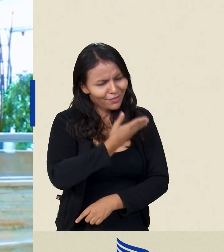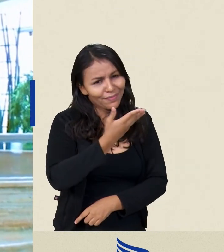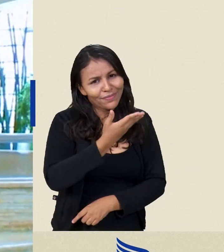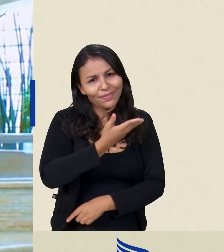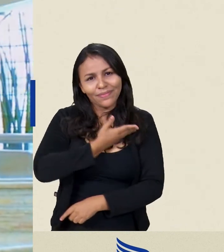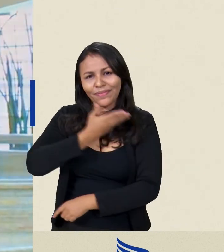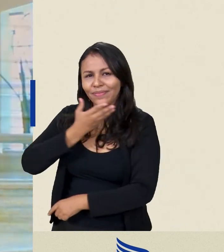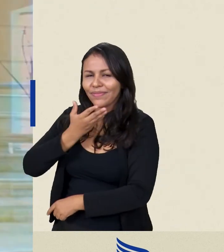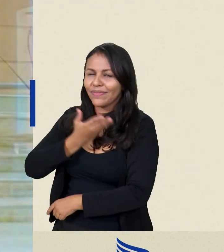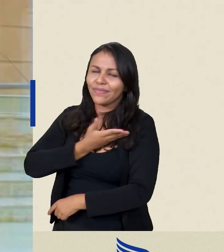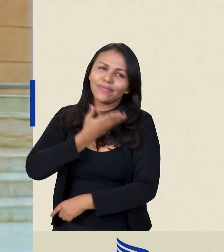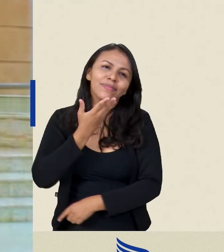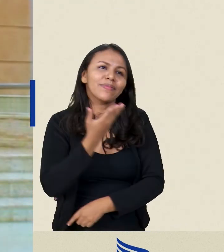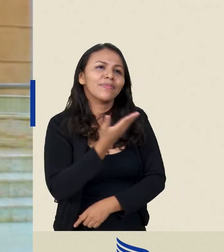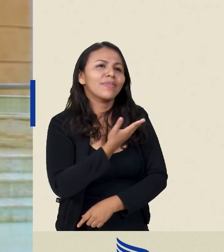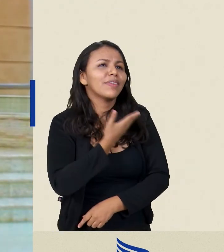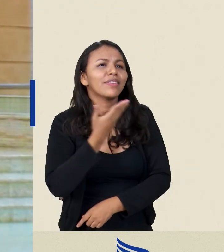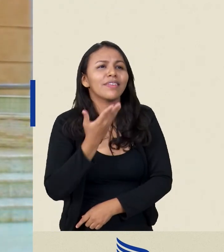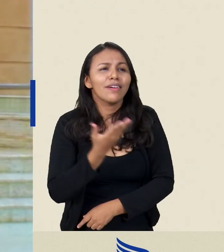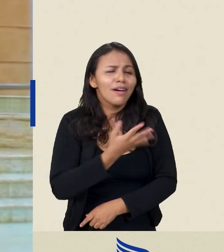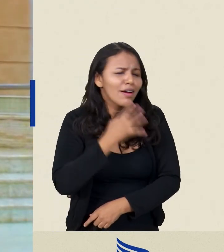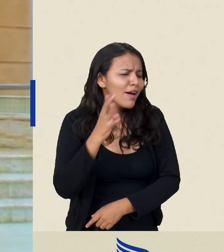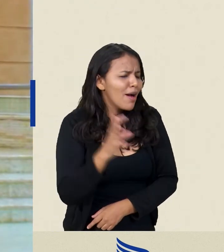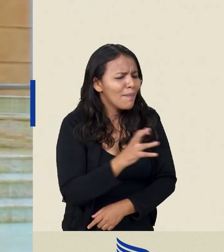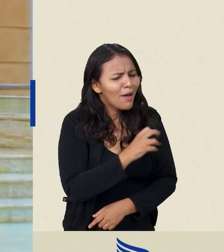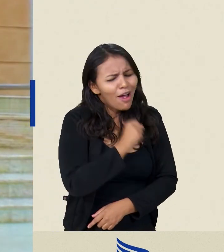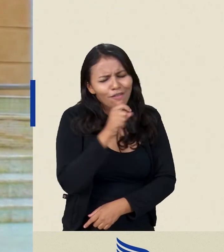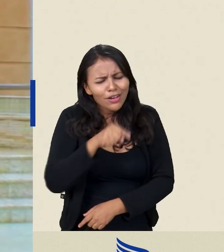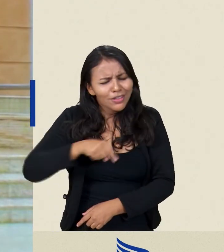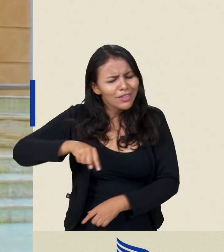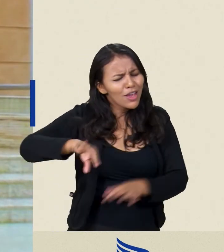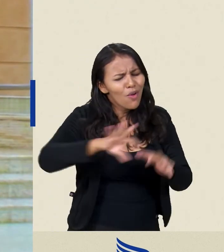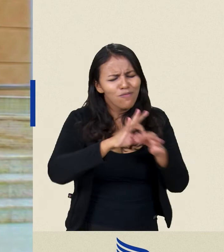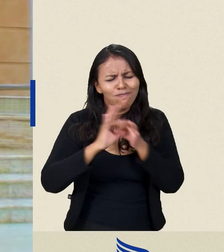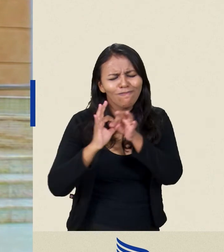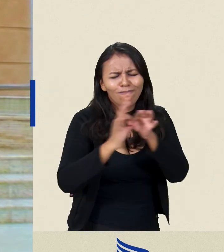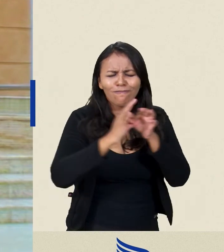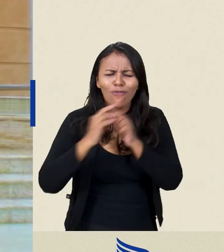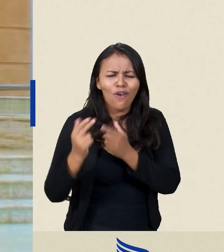amigos que me amavam como irmã